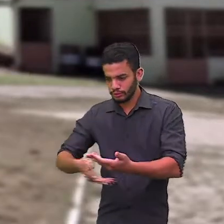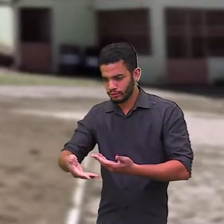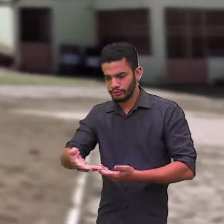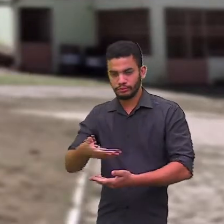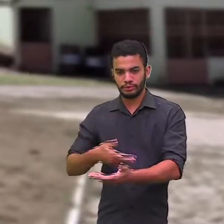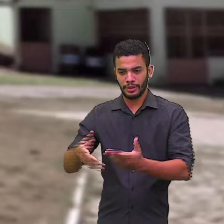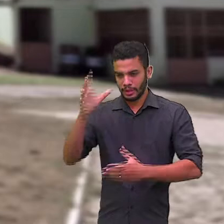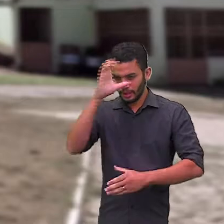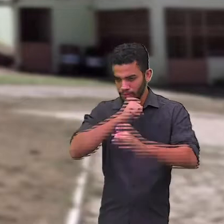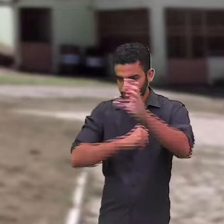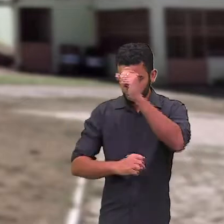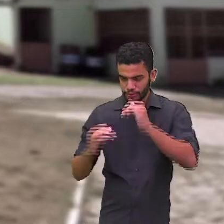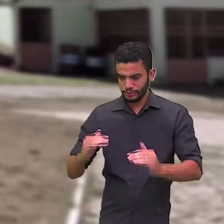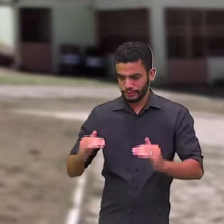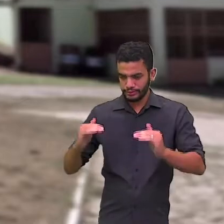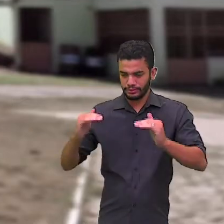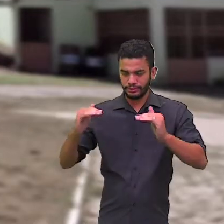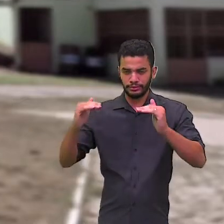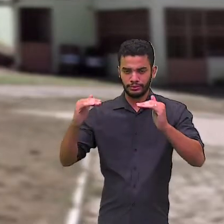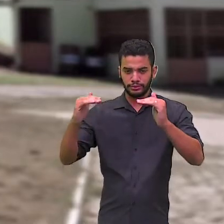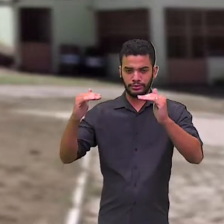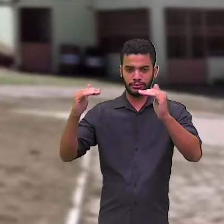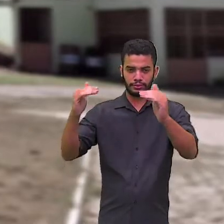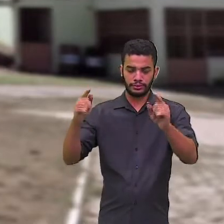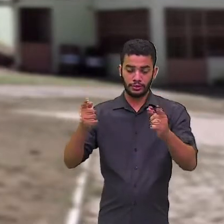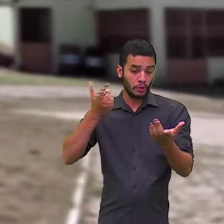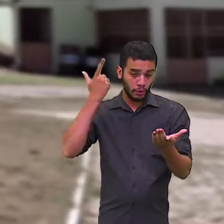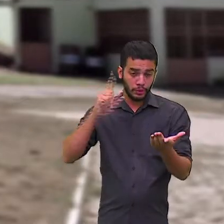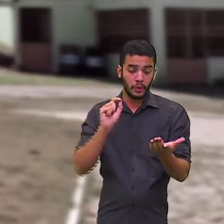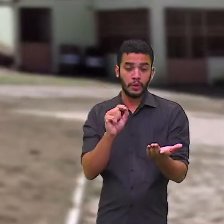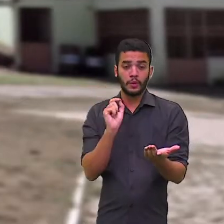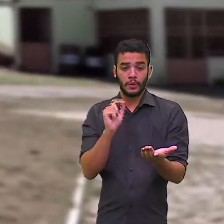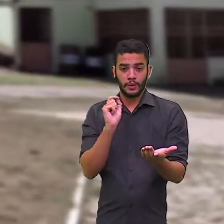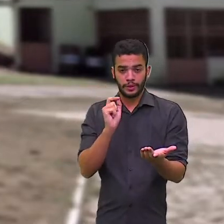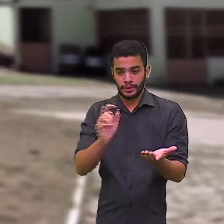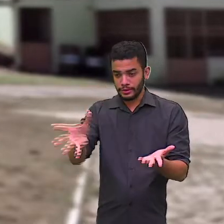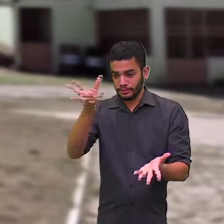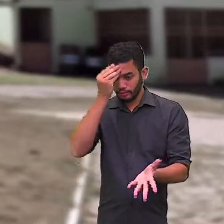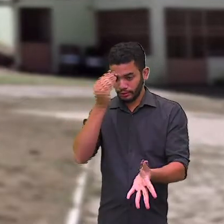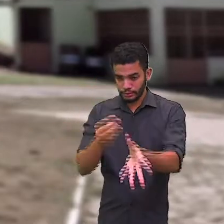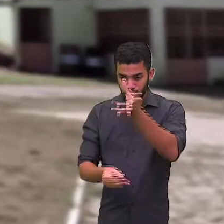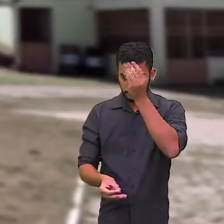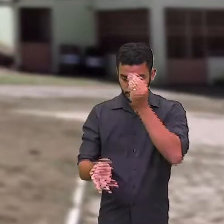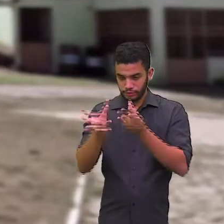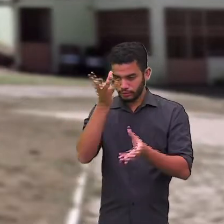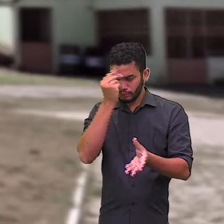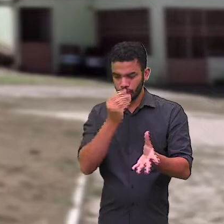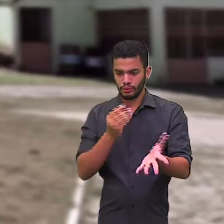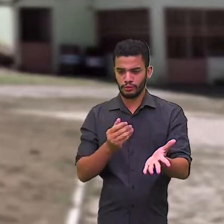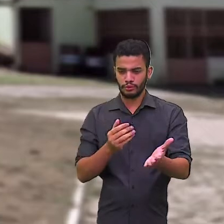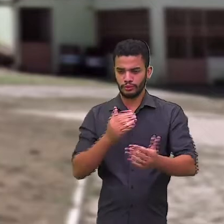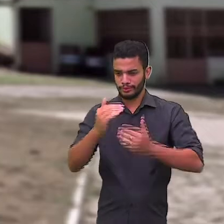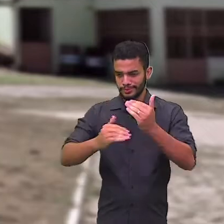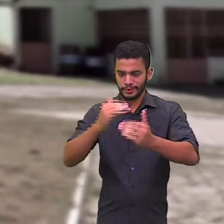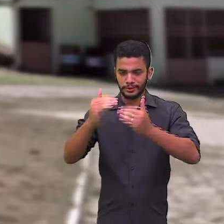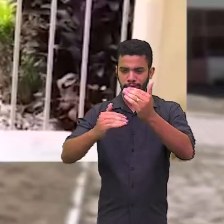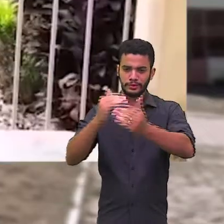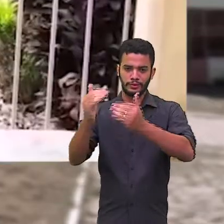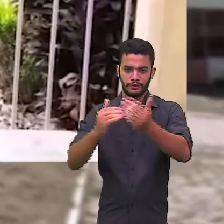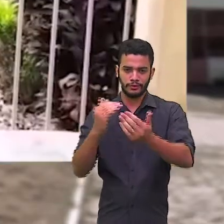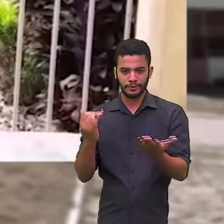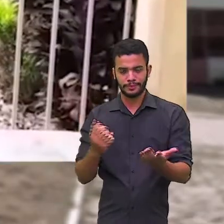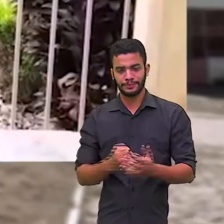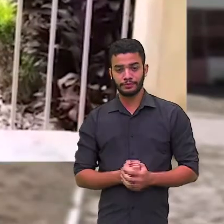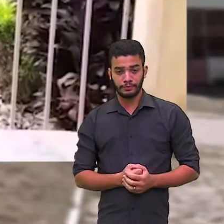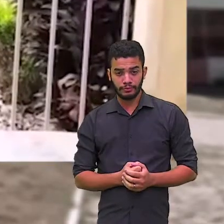e todos trabalhando junto, consegue adquirir um bem muito, muito bom.